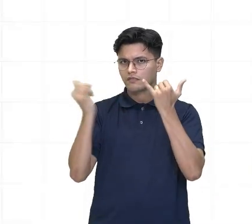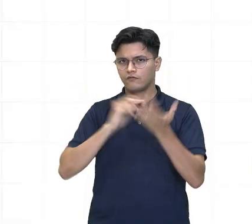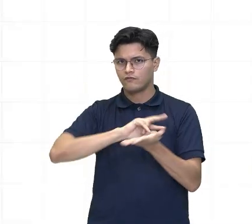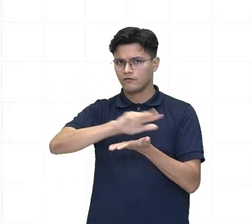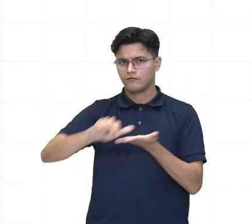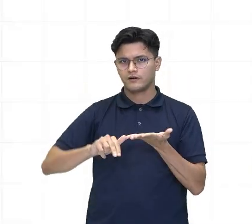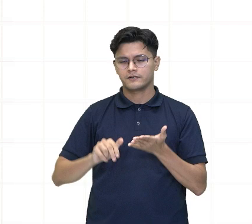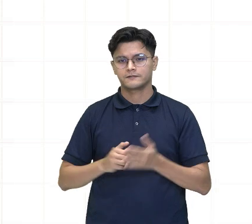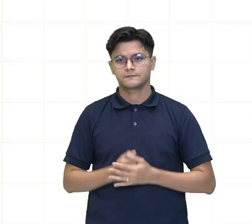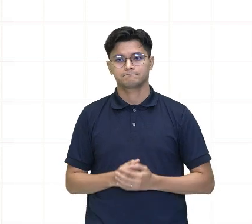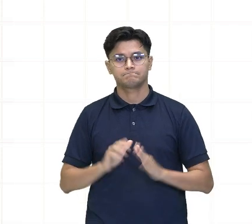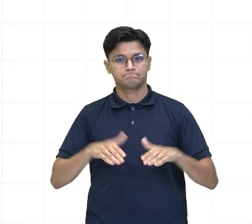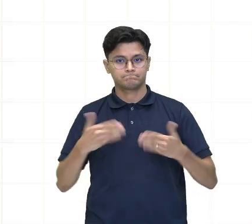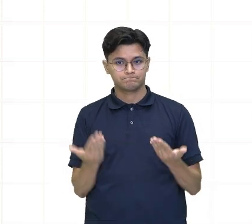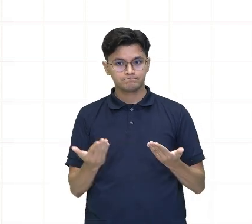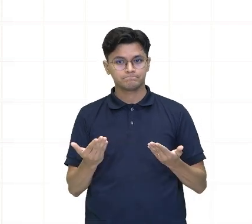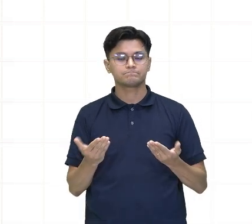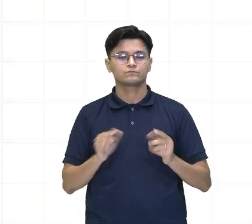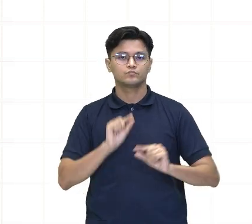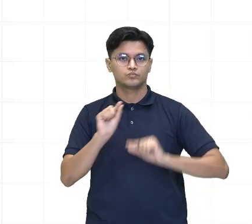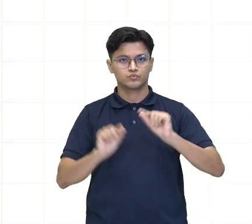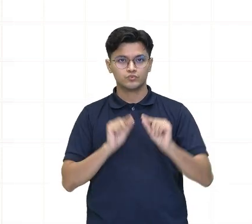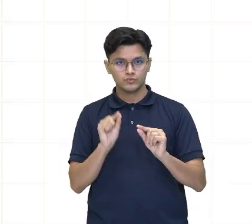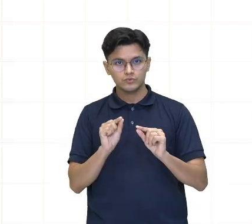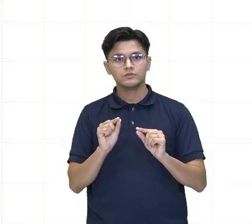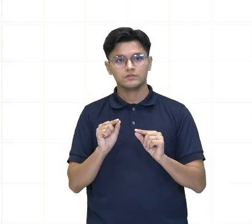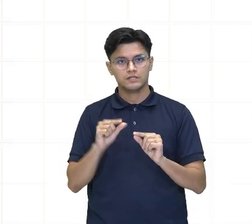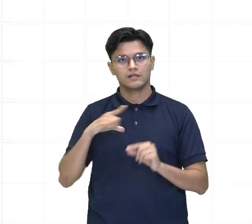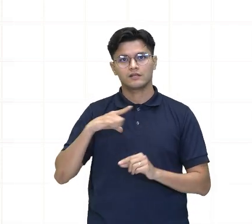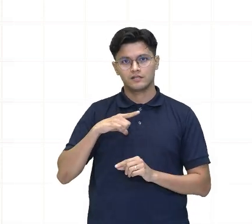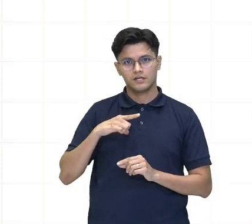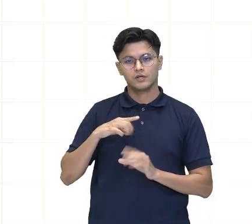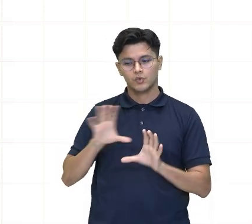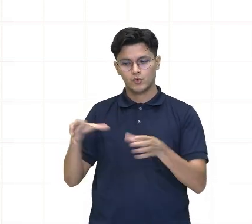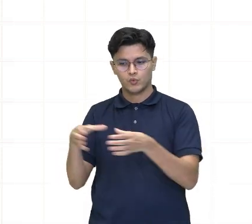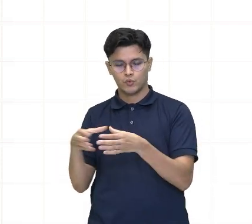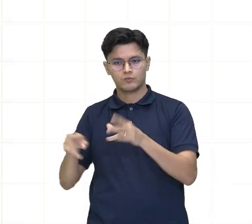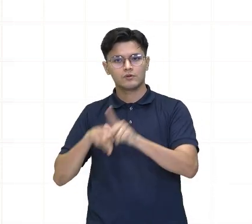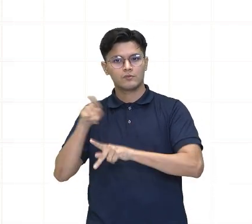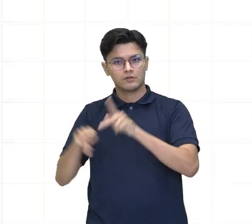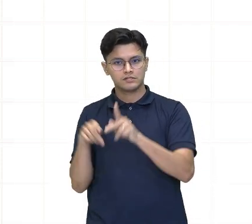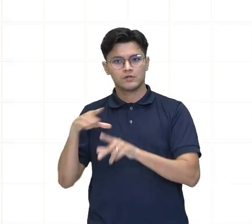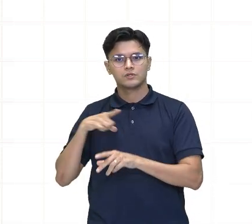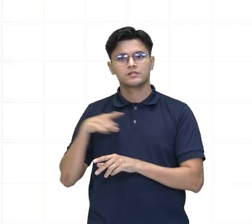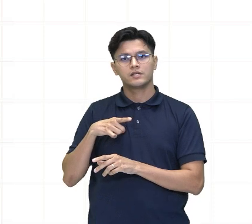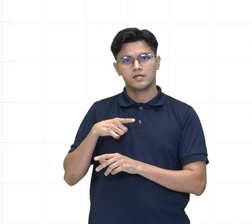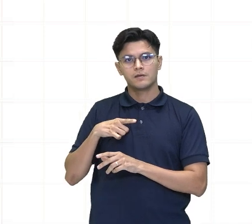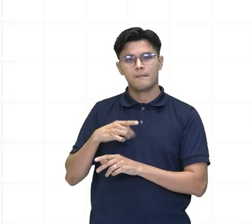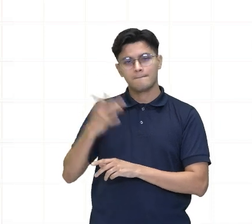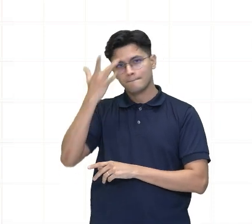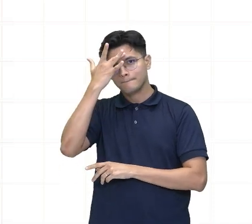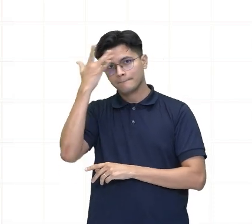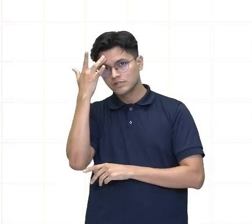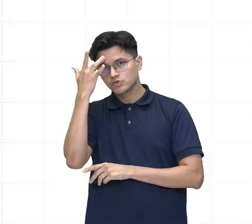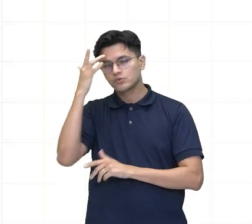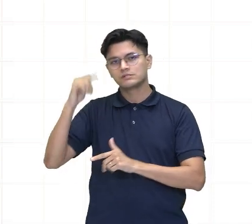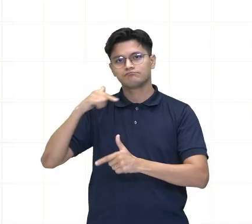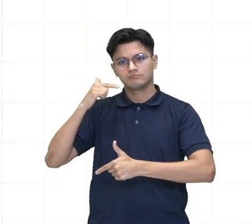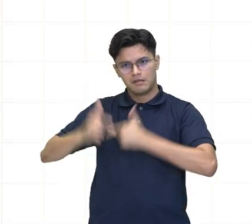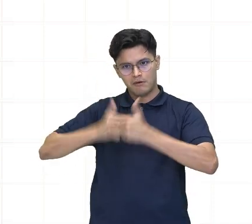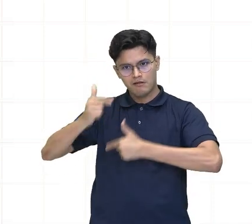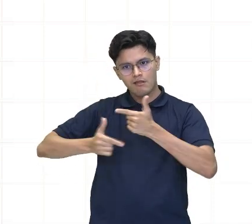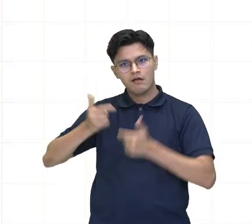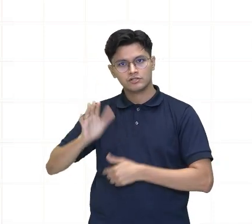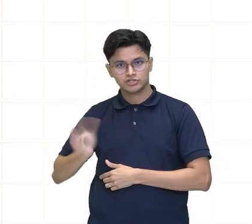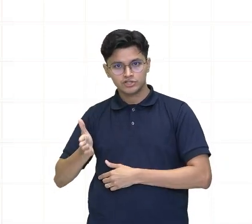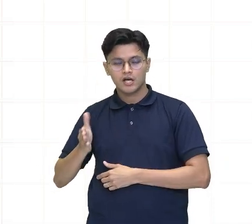população, ela engloba tanto aqueles que já estão empregados, ou quanto aqueles que estão em busca de emprego. Vamos verificar agora o